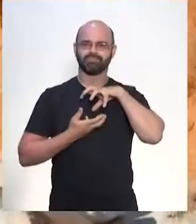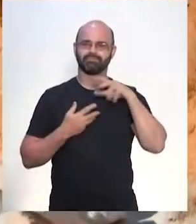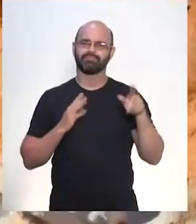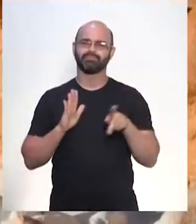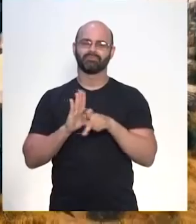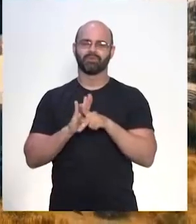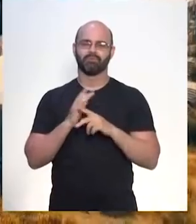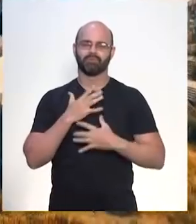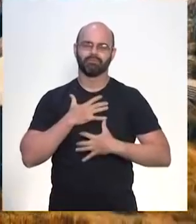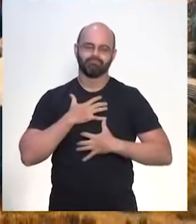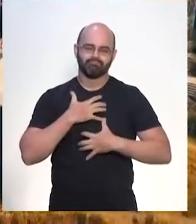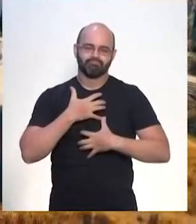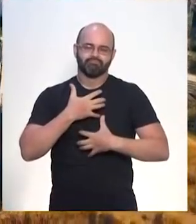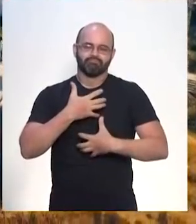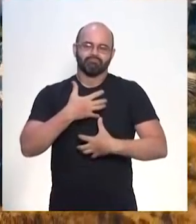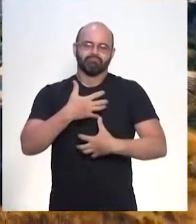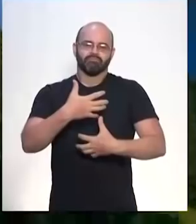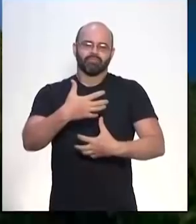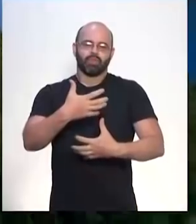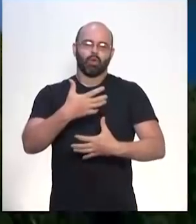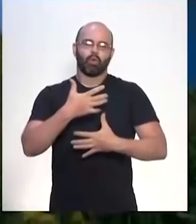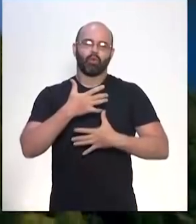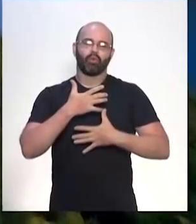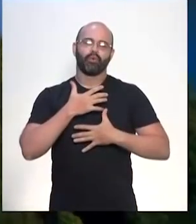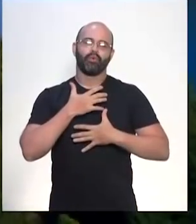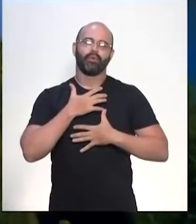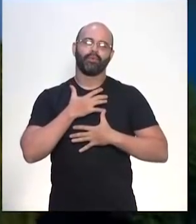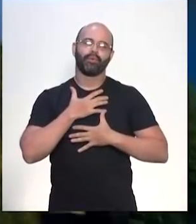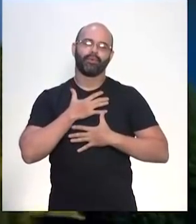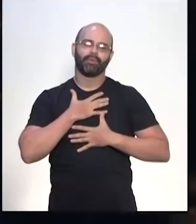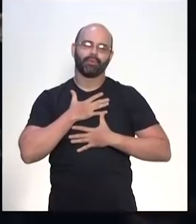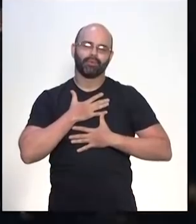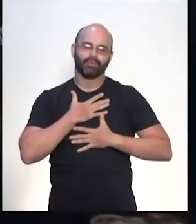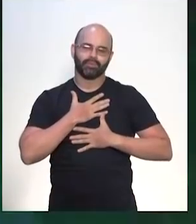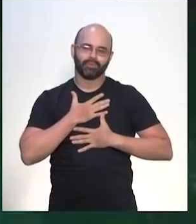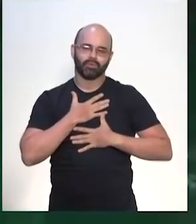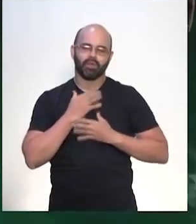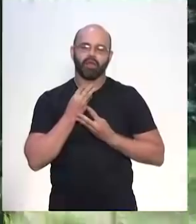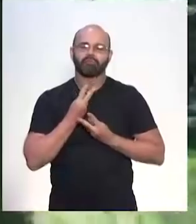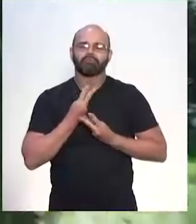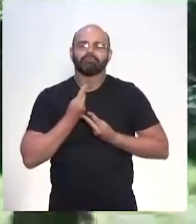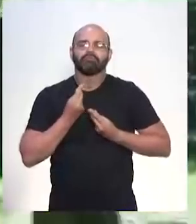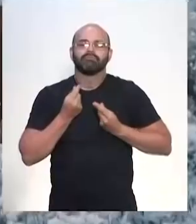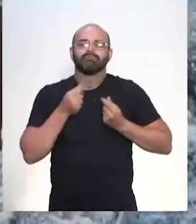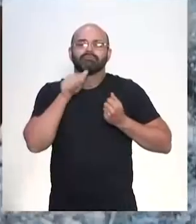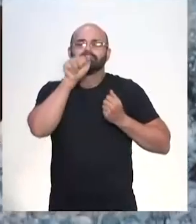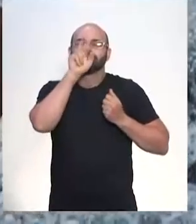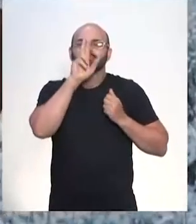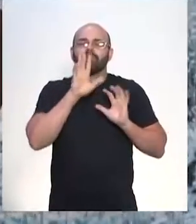Respirar profundamente. E então, perder o fôlego.